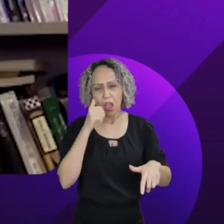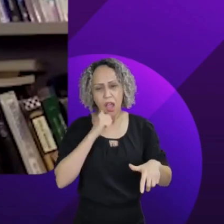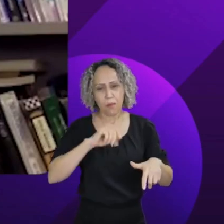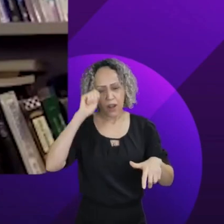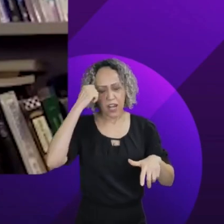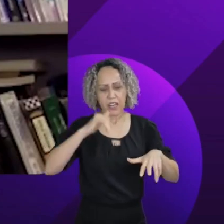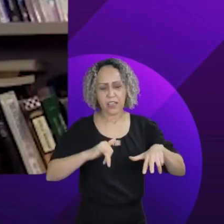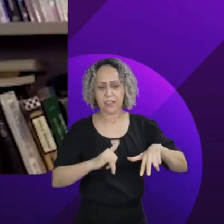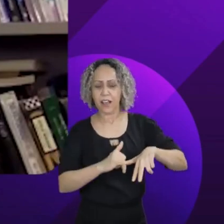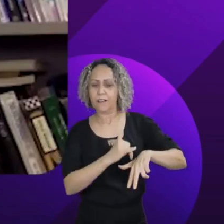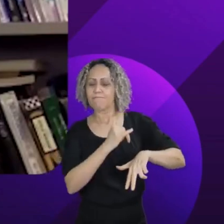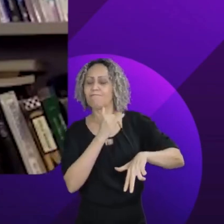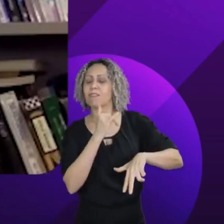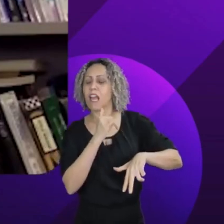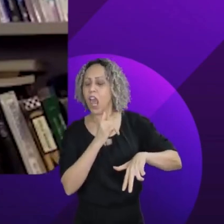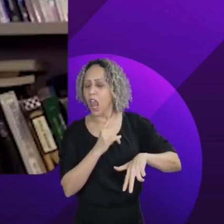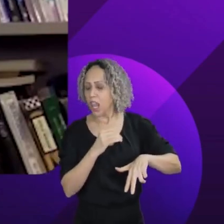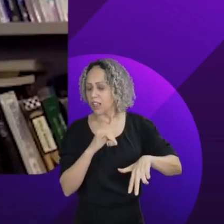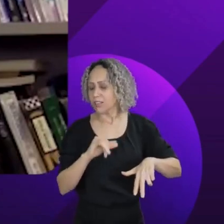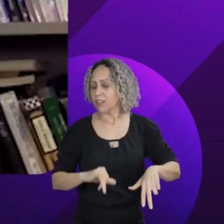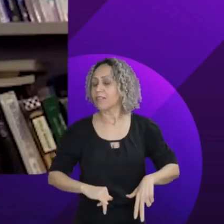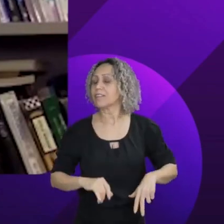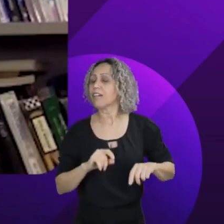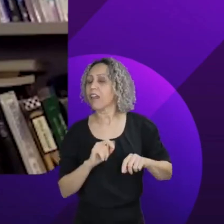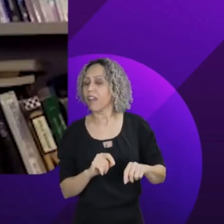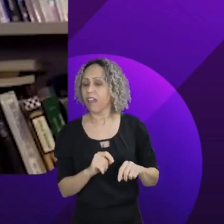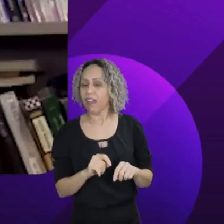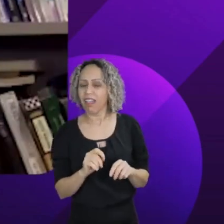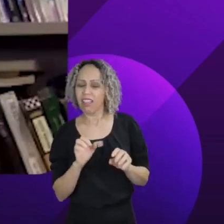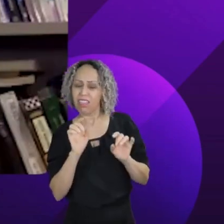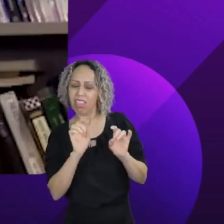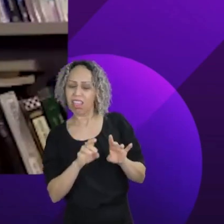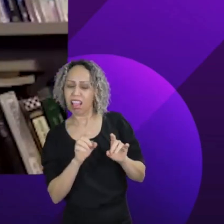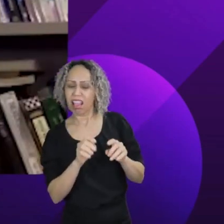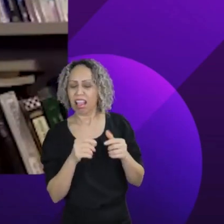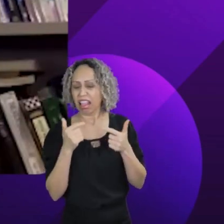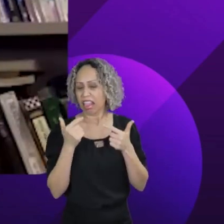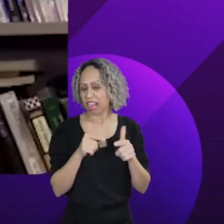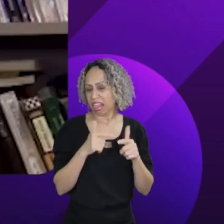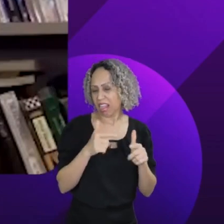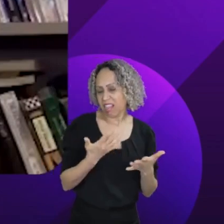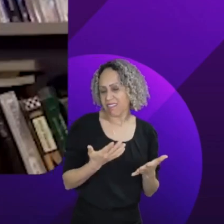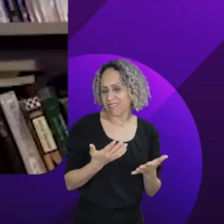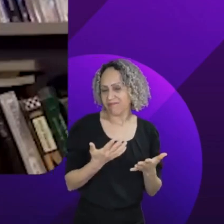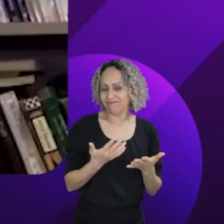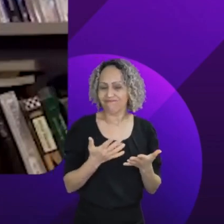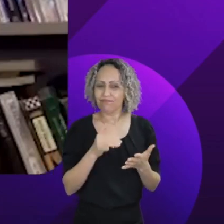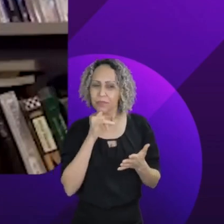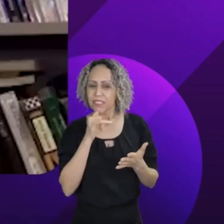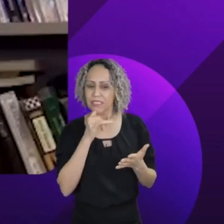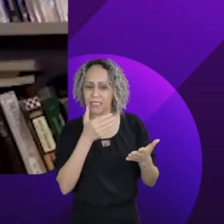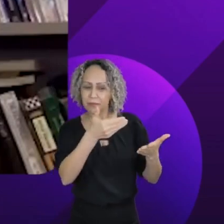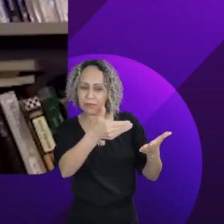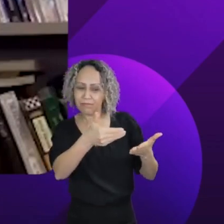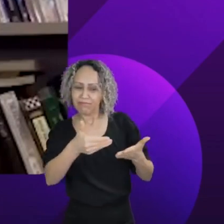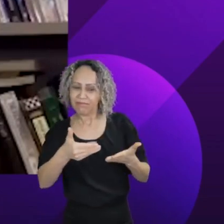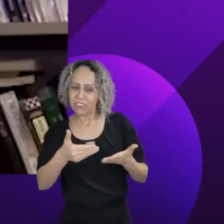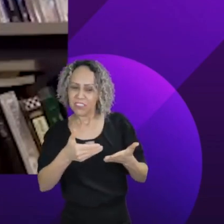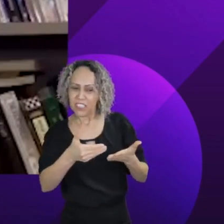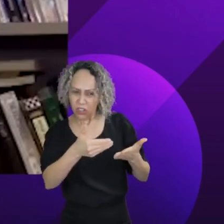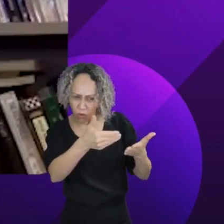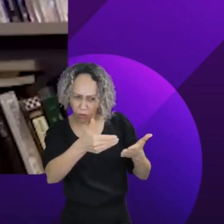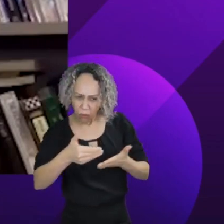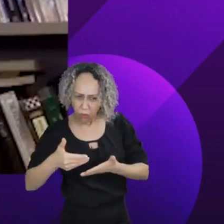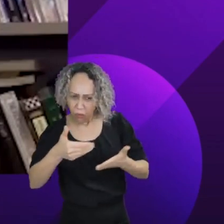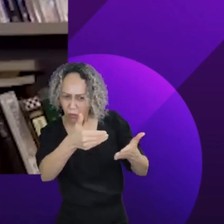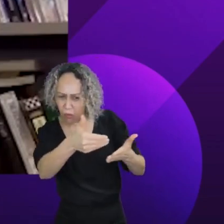comum, o afastamento, né? Você não ser convidada para determinadas atividades, e